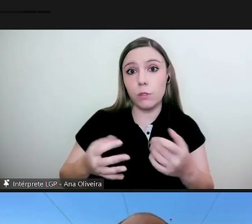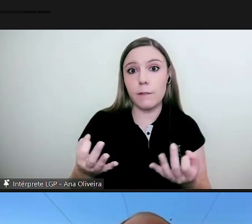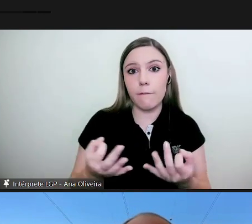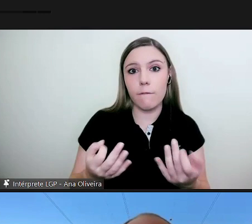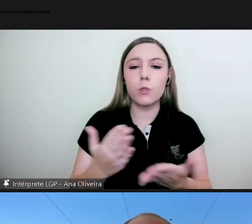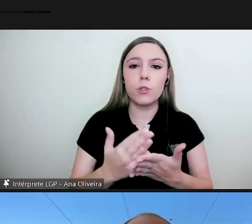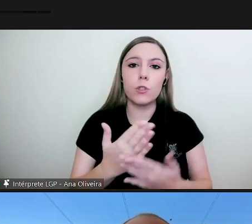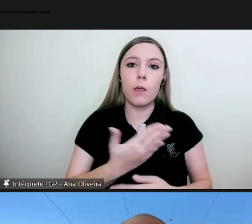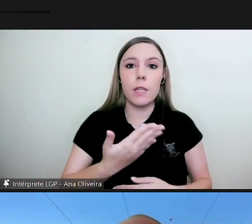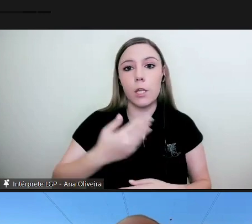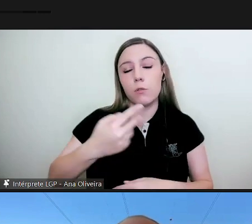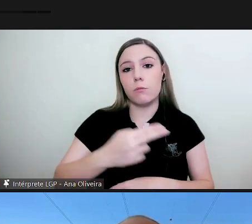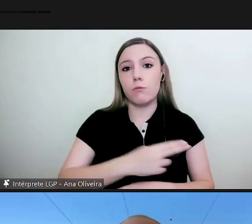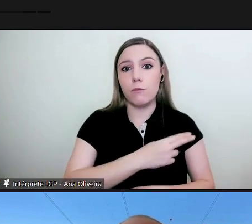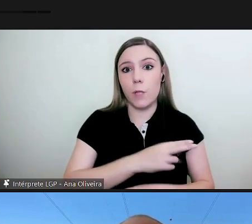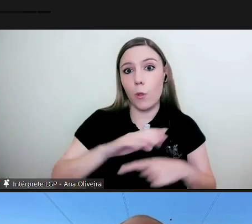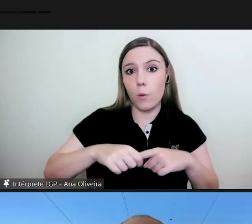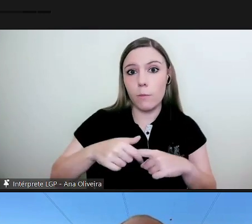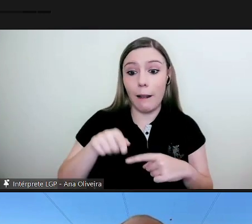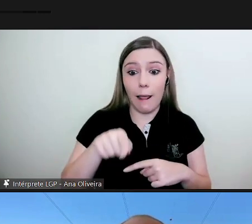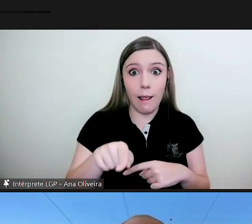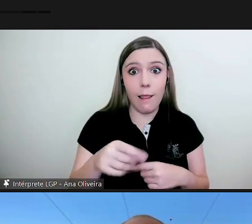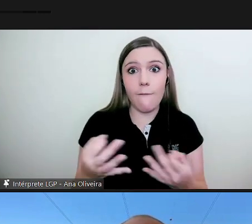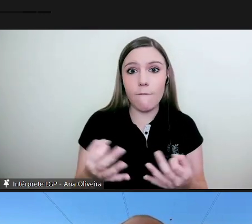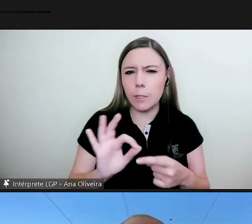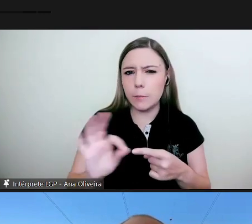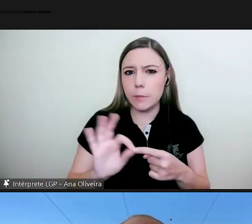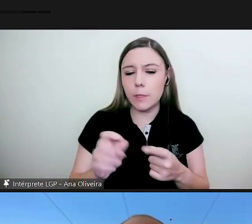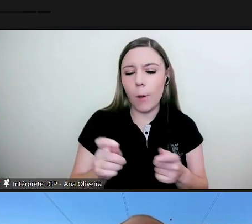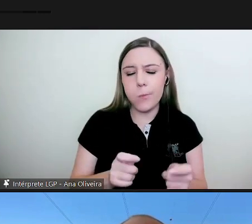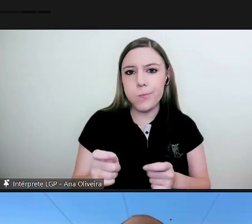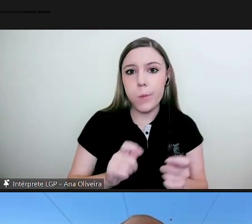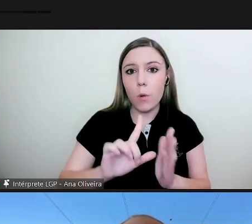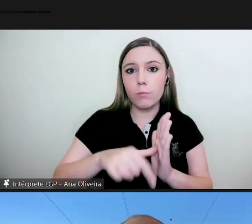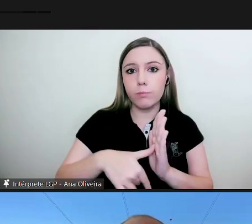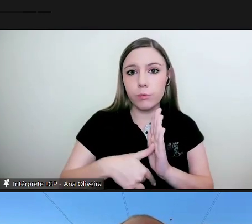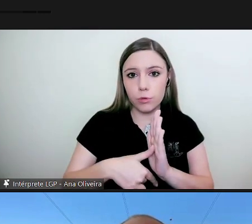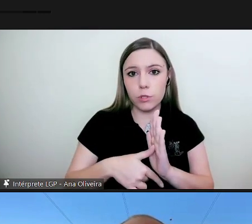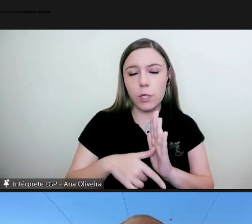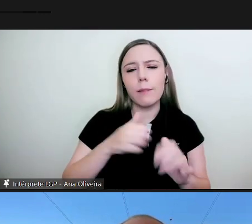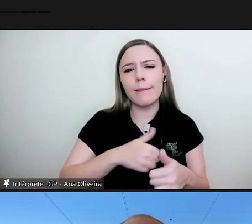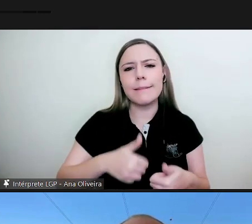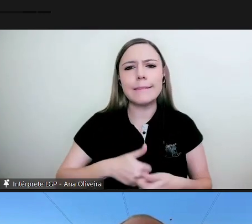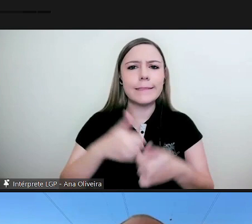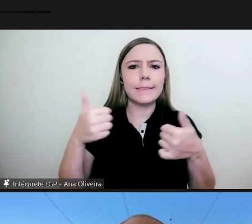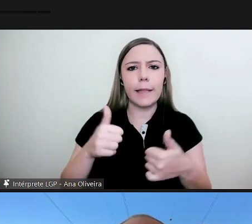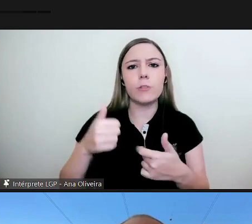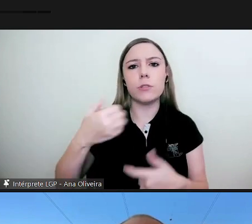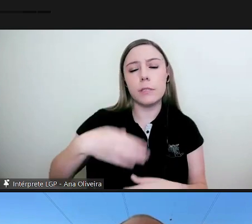Minho, onde especificamente coordena um projeto de Smart Cities and Law,